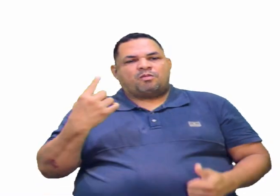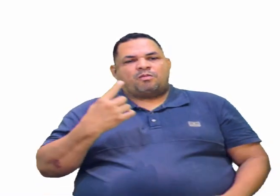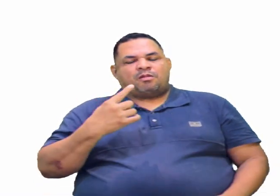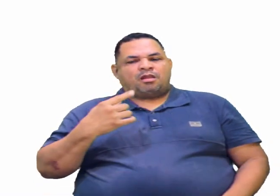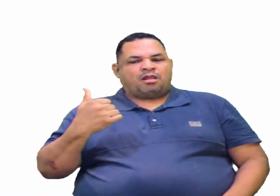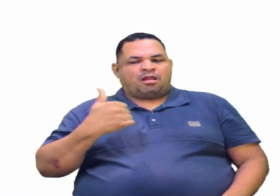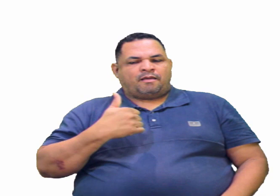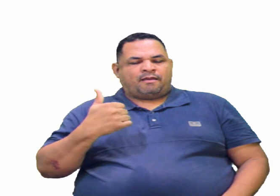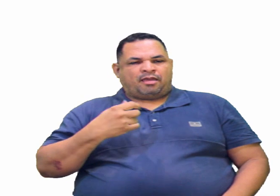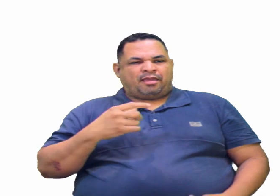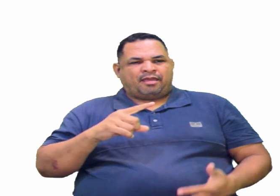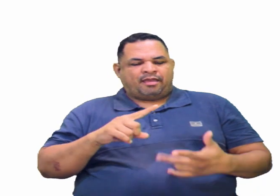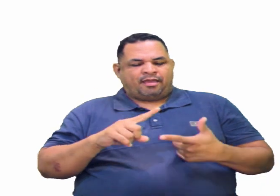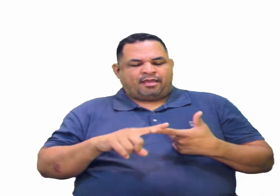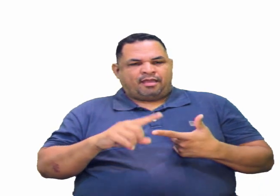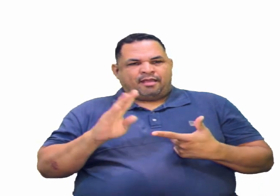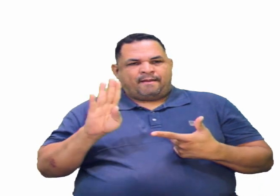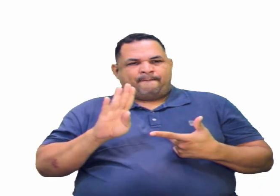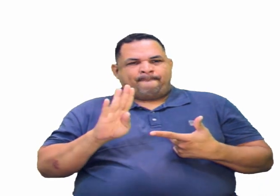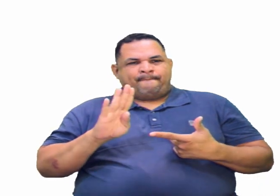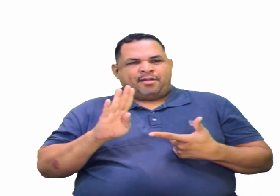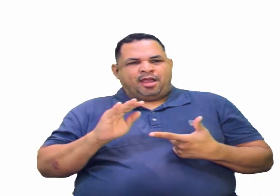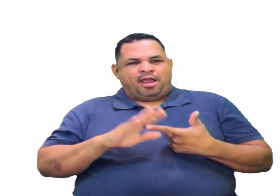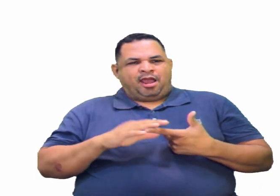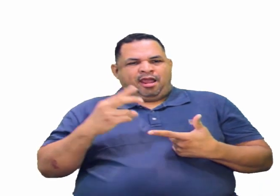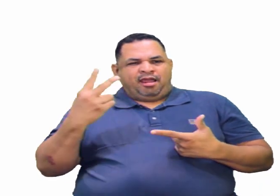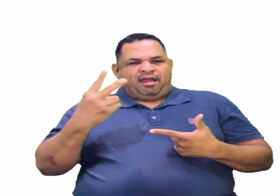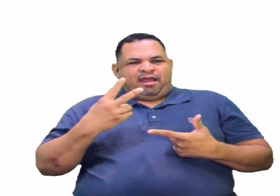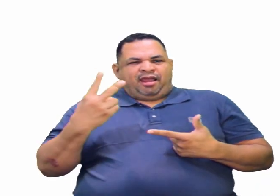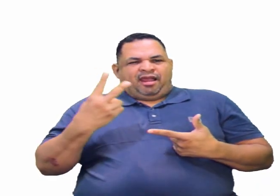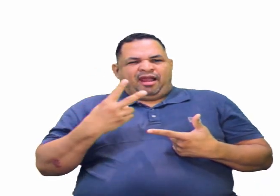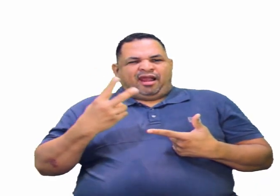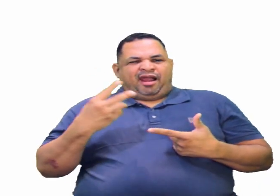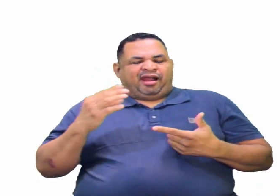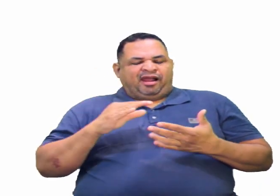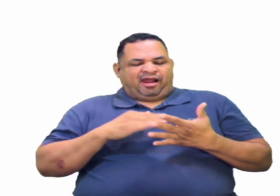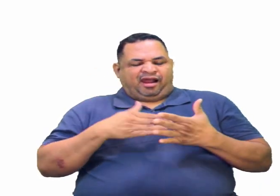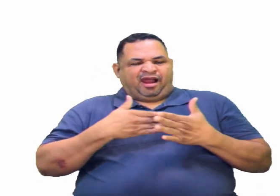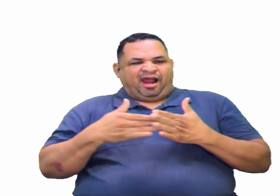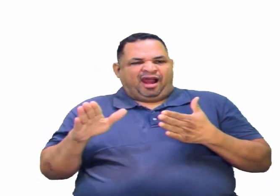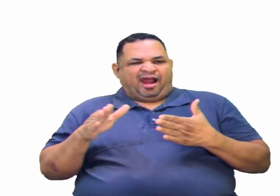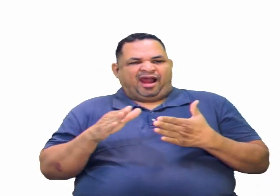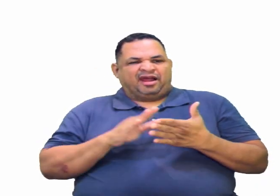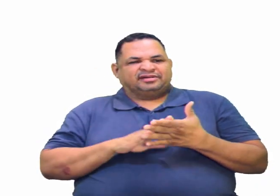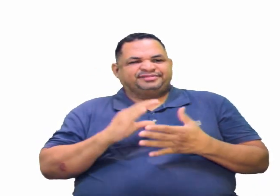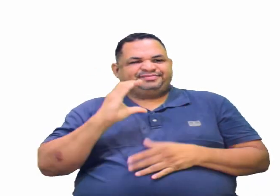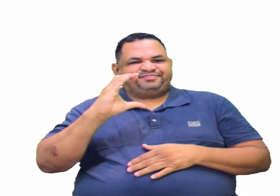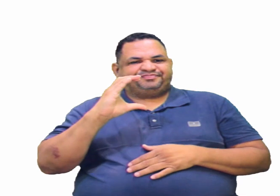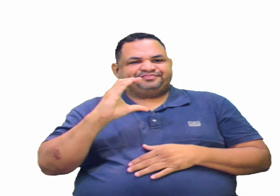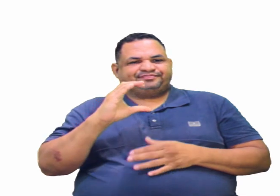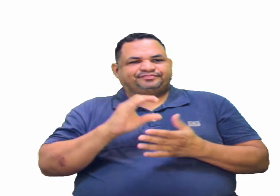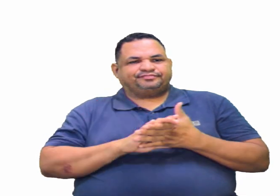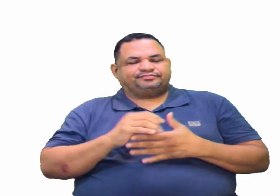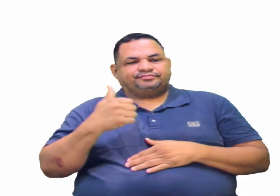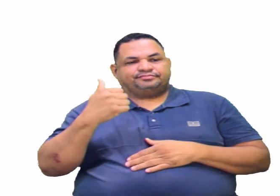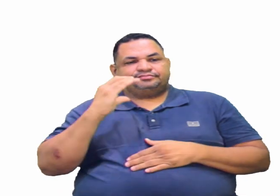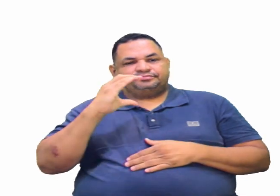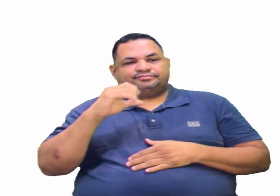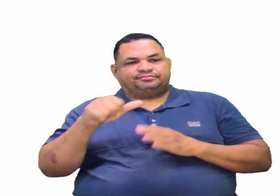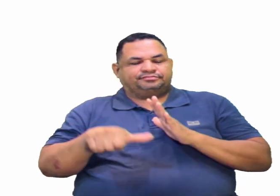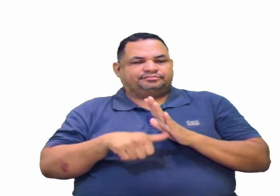fora. Letra B já começa dizendo secundária, então elimina. Letra C, primária